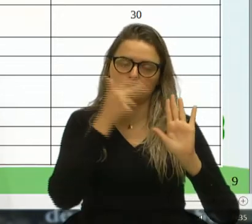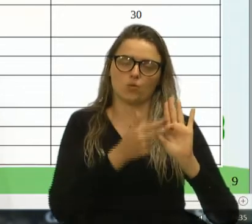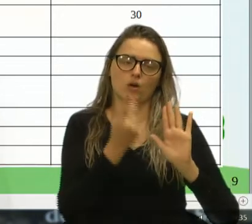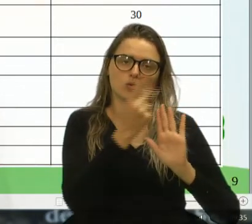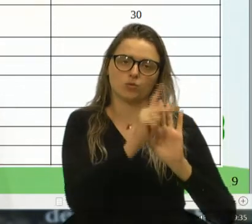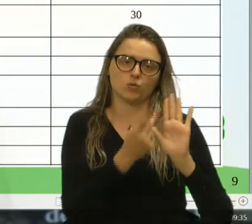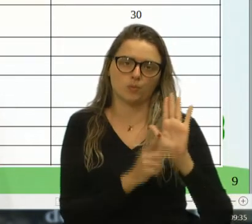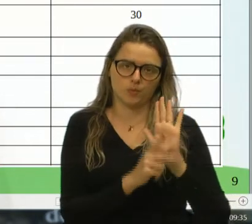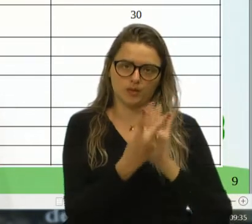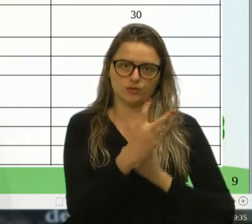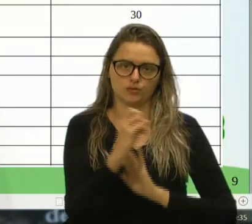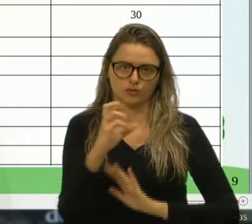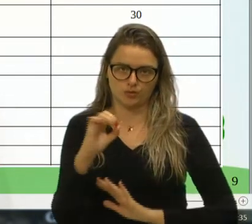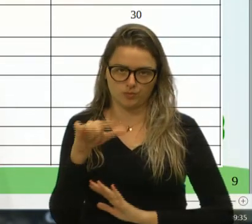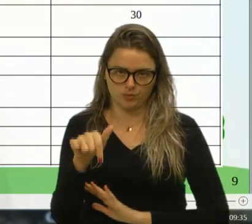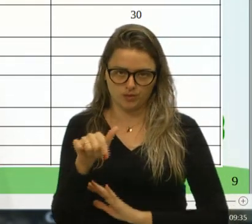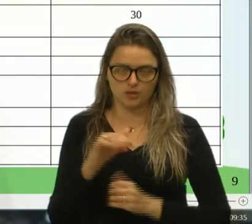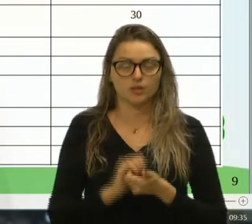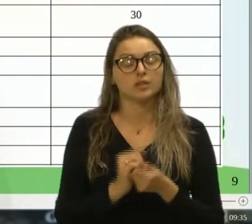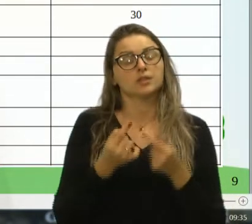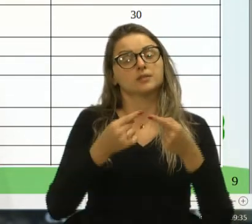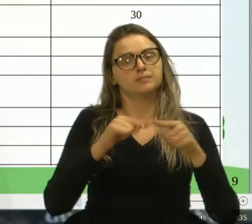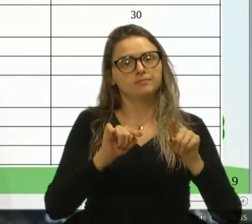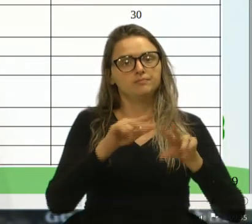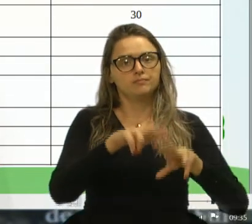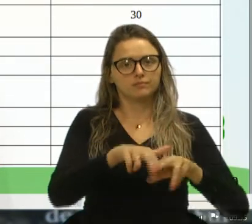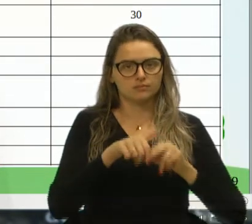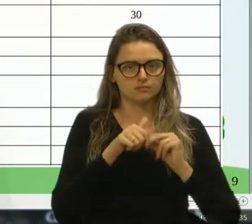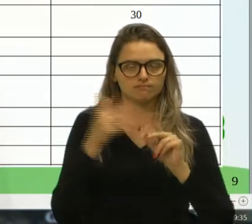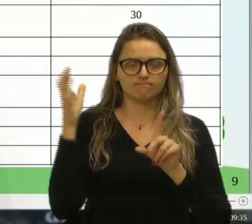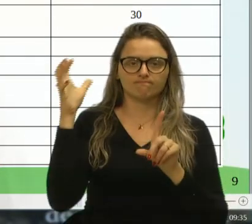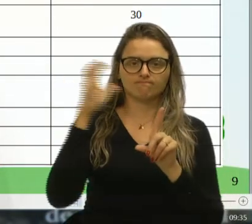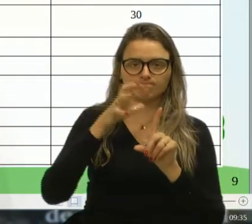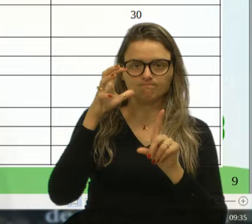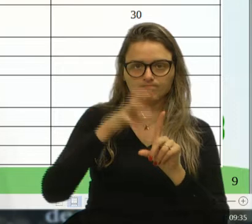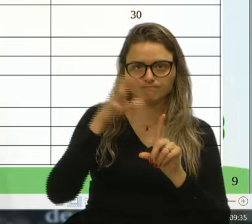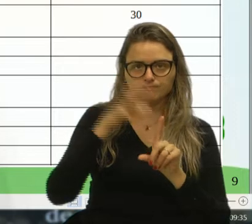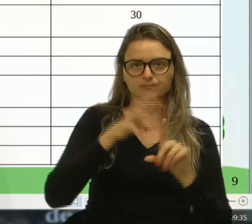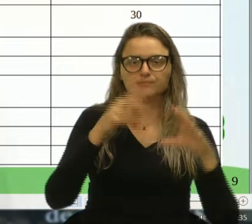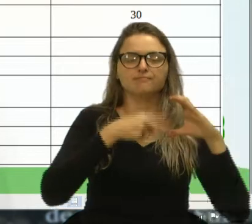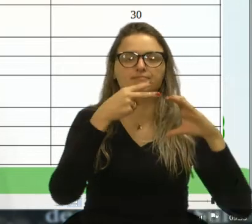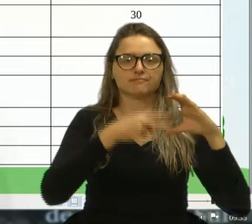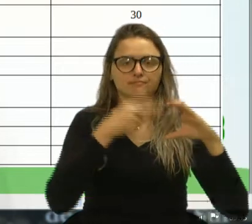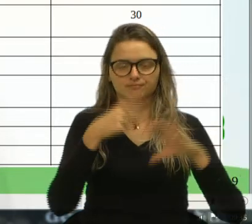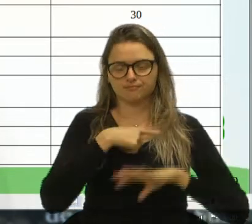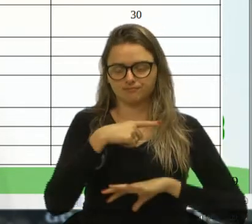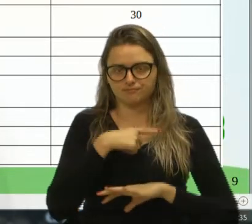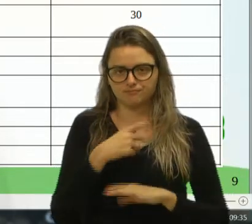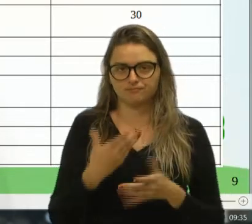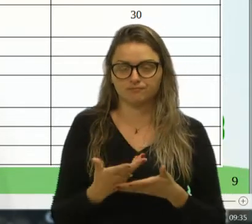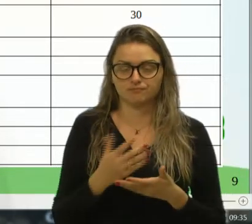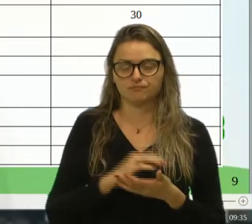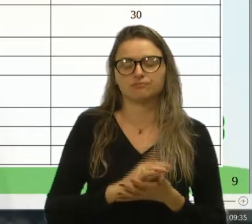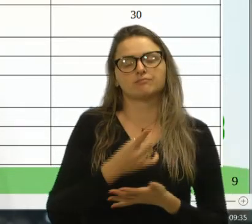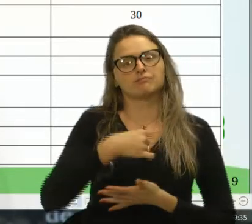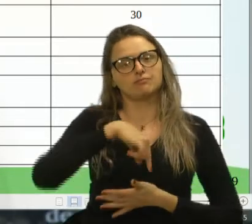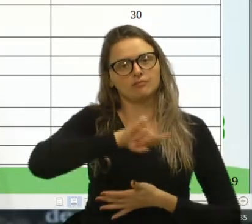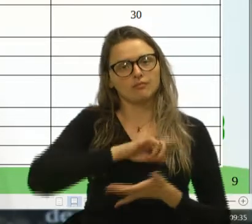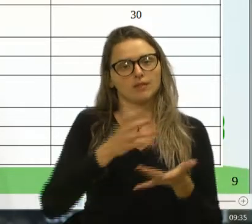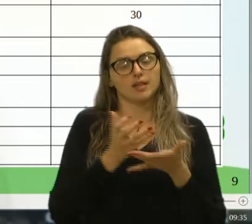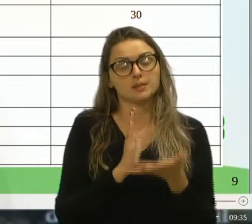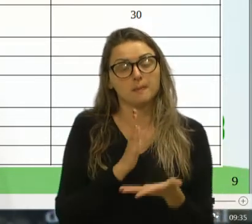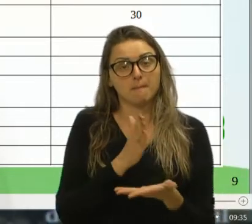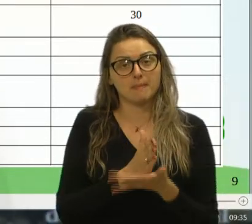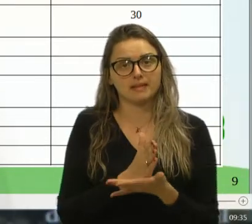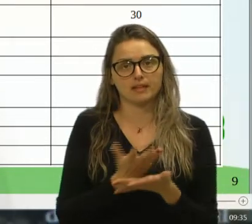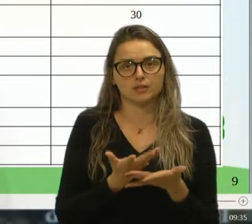de 2007. Mas até em razão das pressões que a Câmara recebeu, assim por diante, se buscou um meio termo, né,